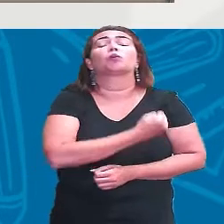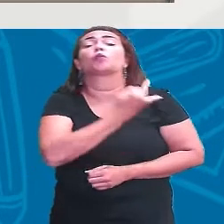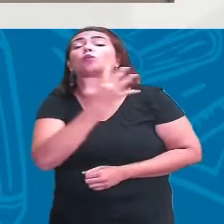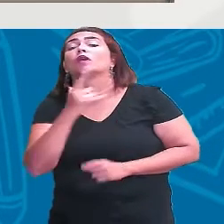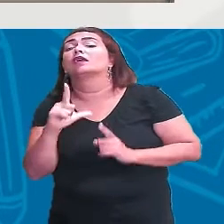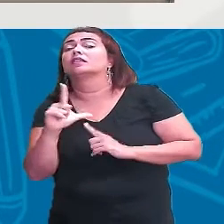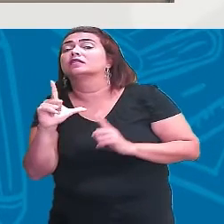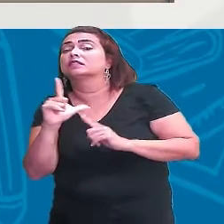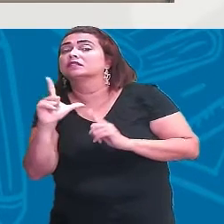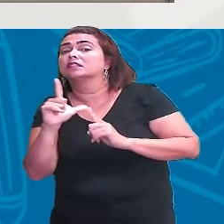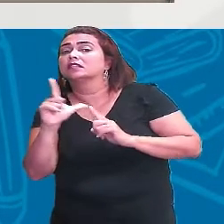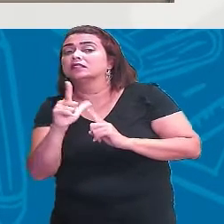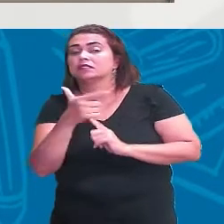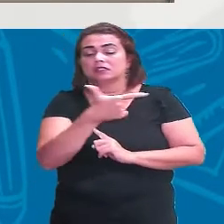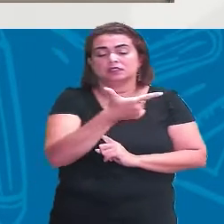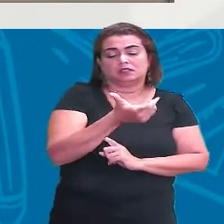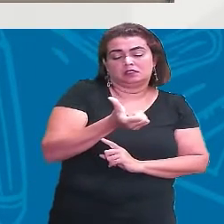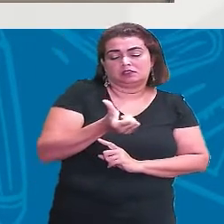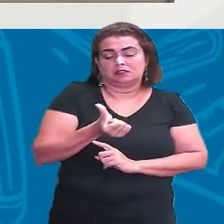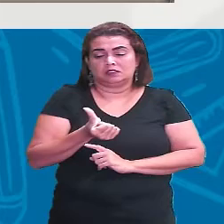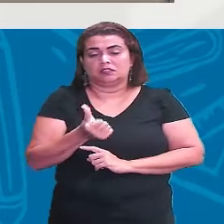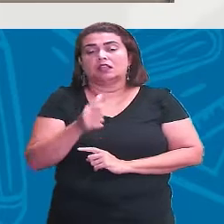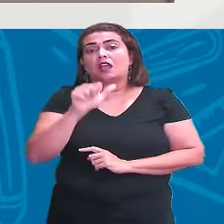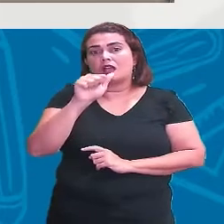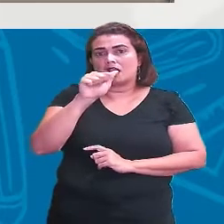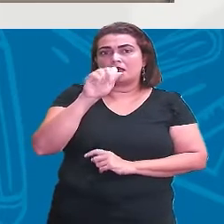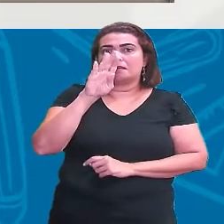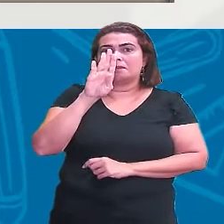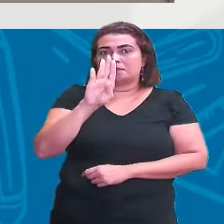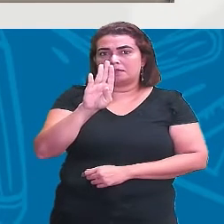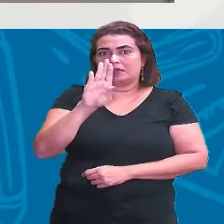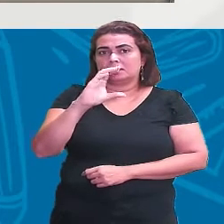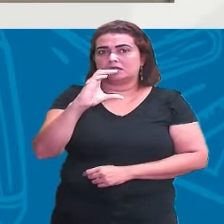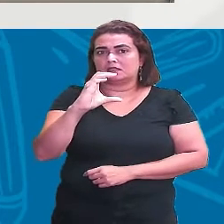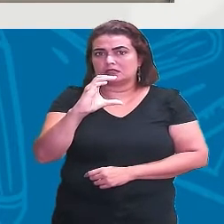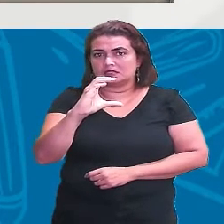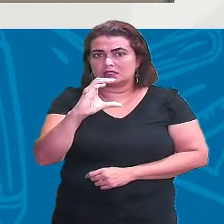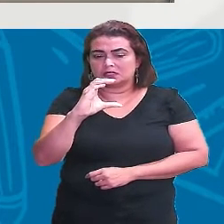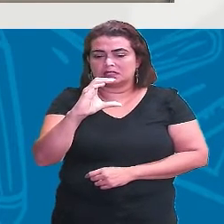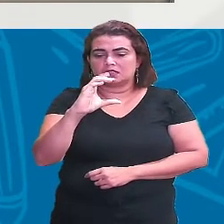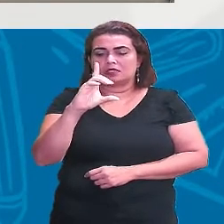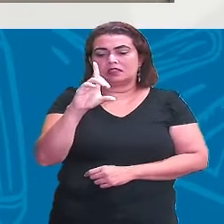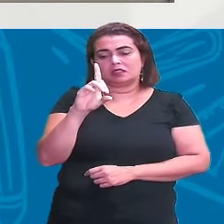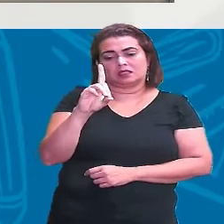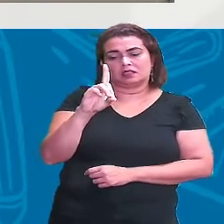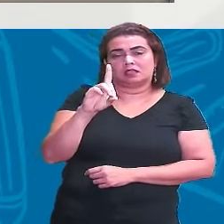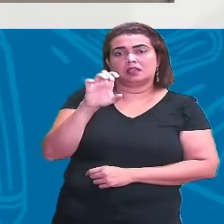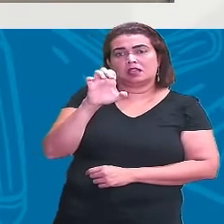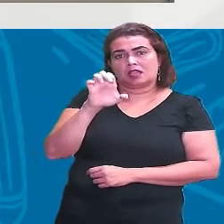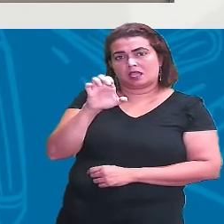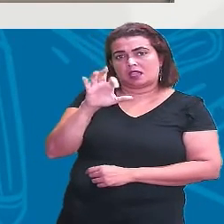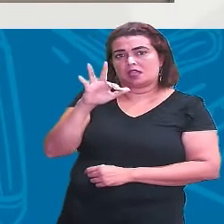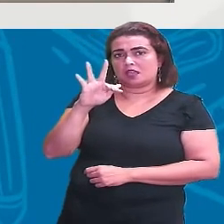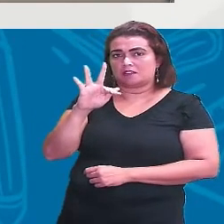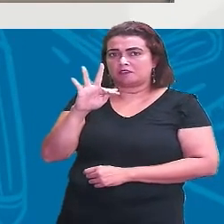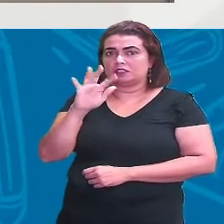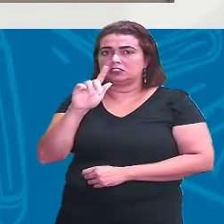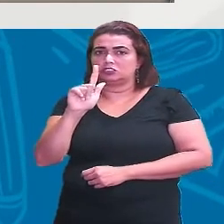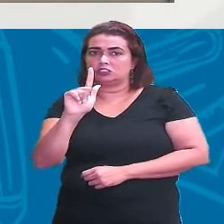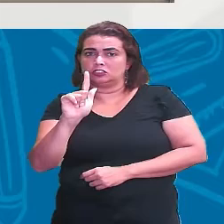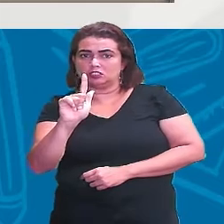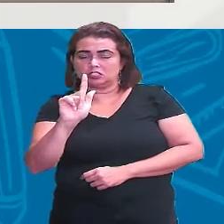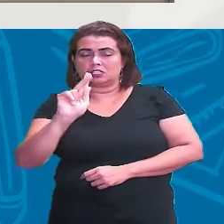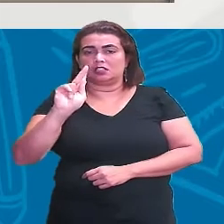26 letras, tá? Temos aí o A, B, C, D, E,